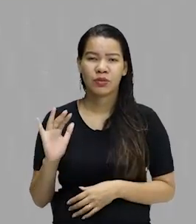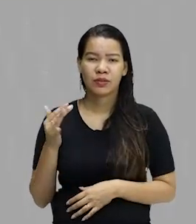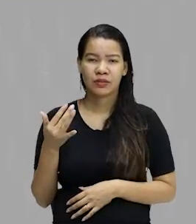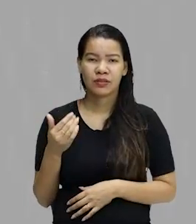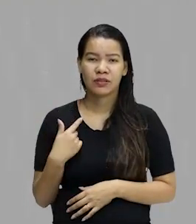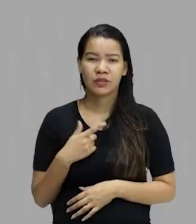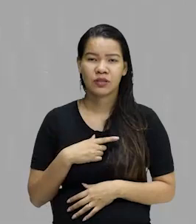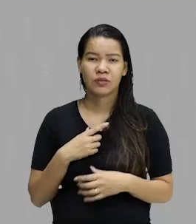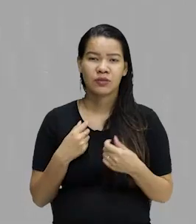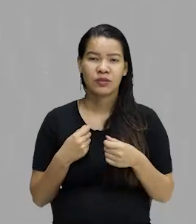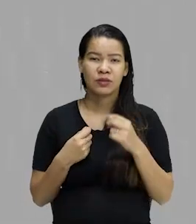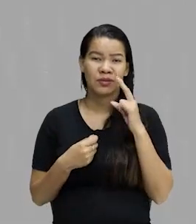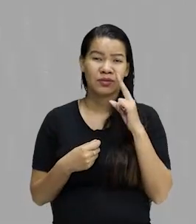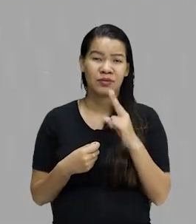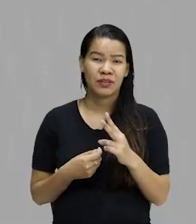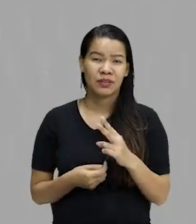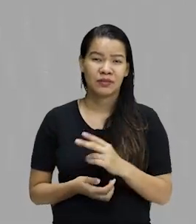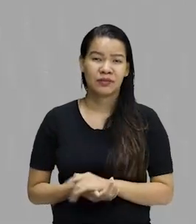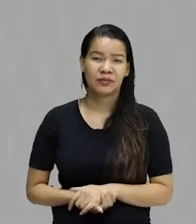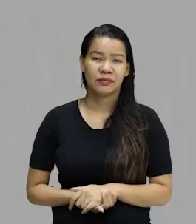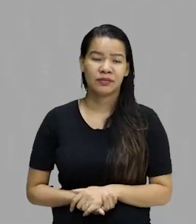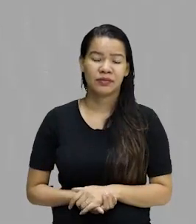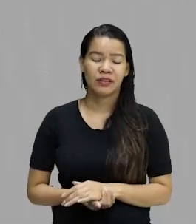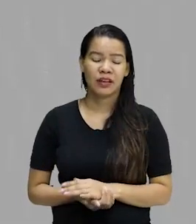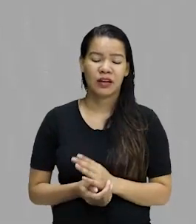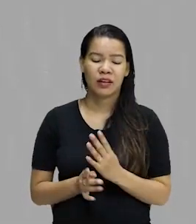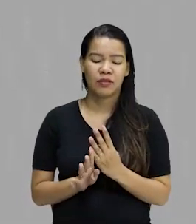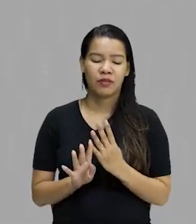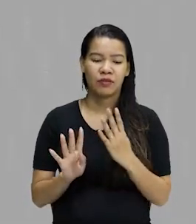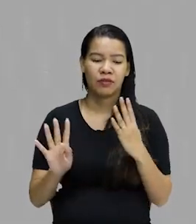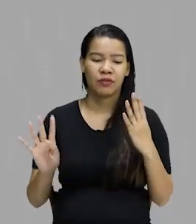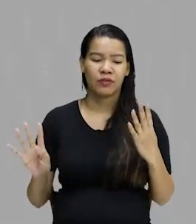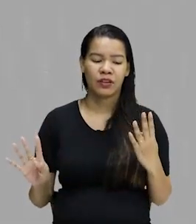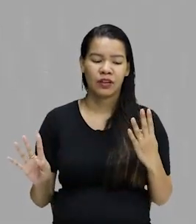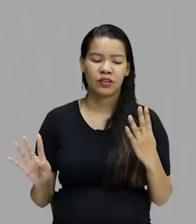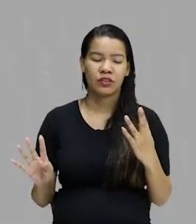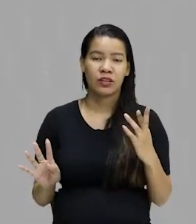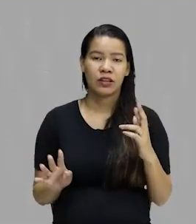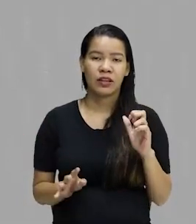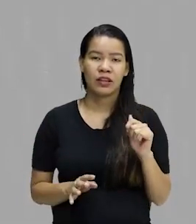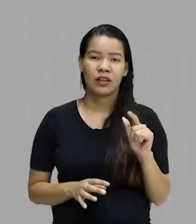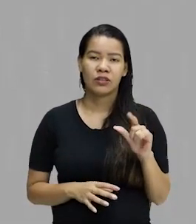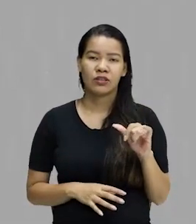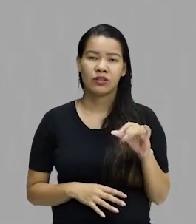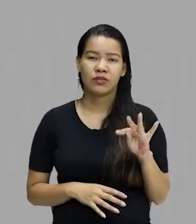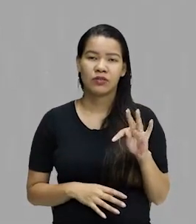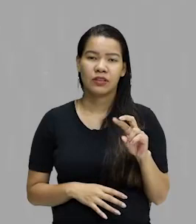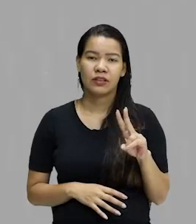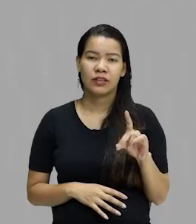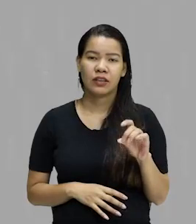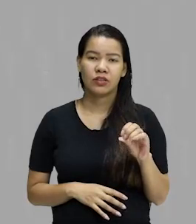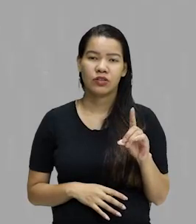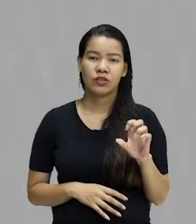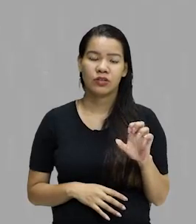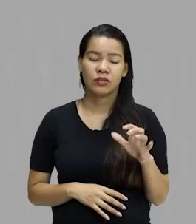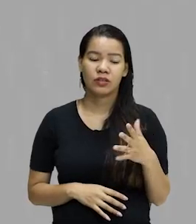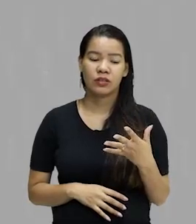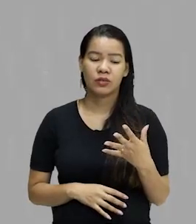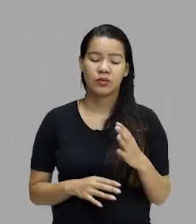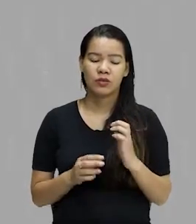que observar a fila de reatividade. Olha só, os